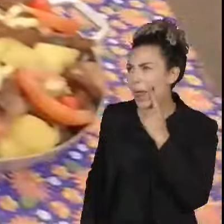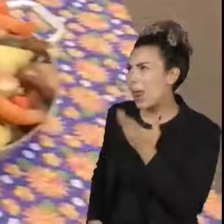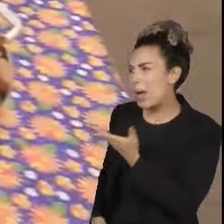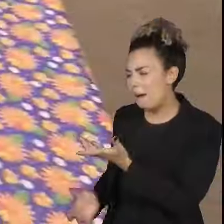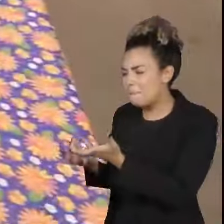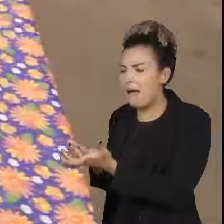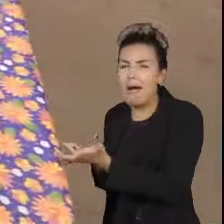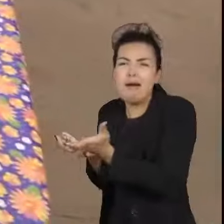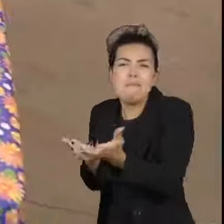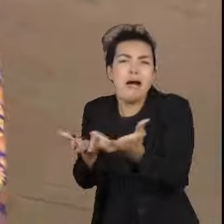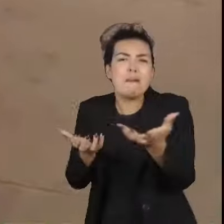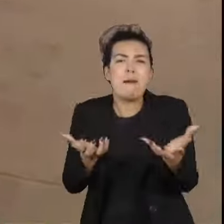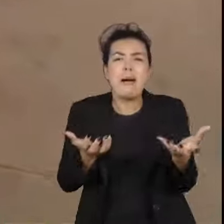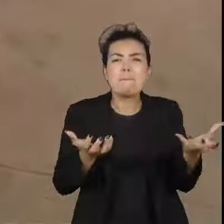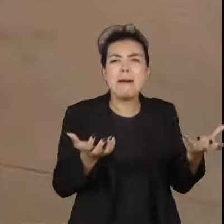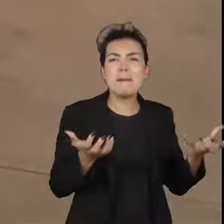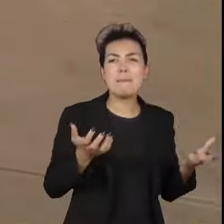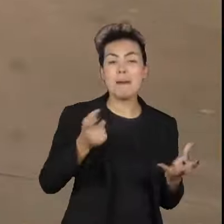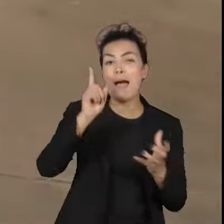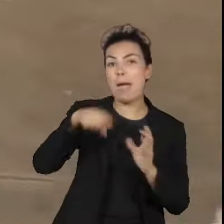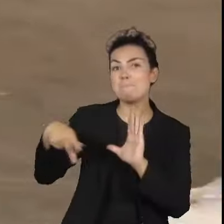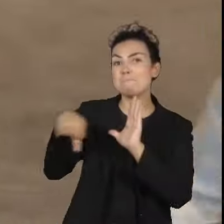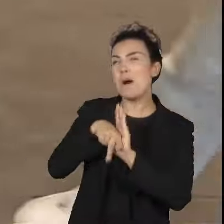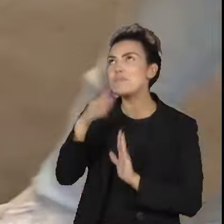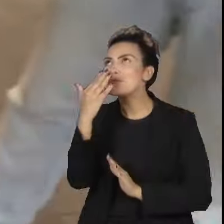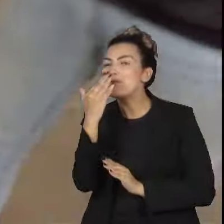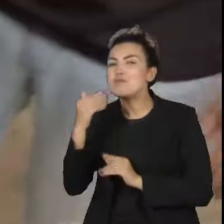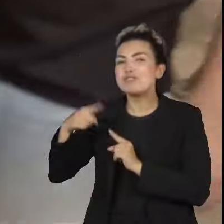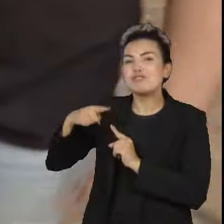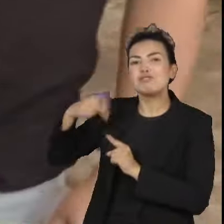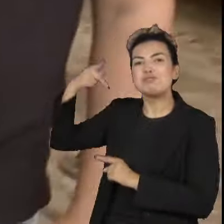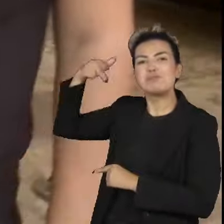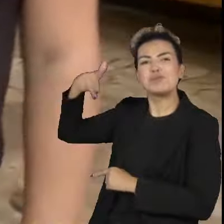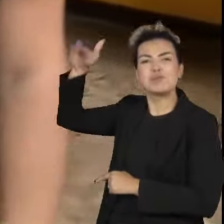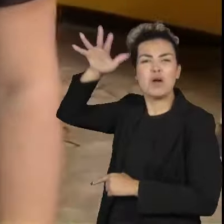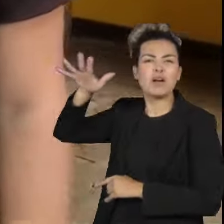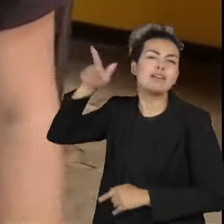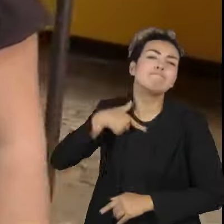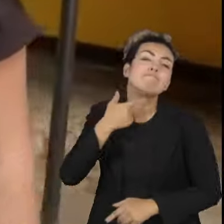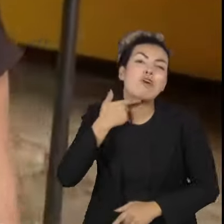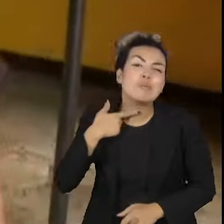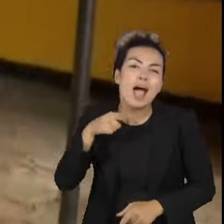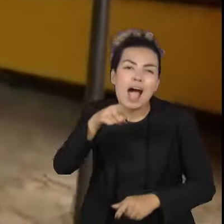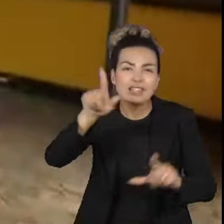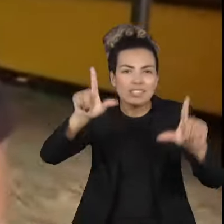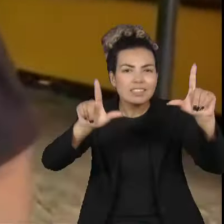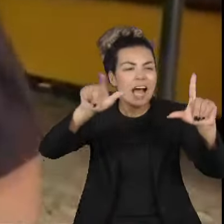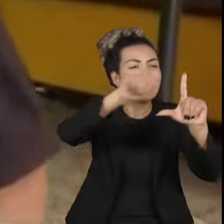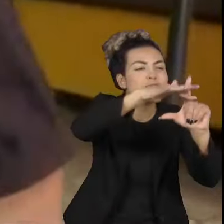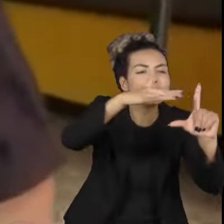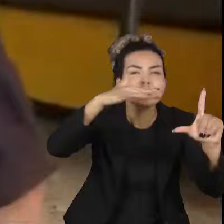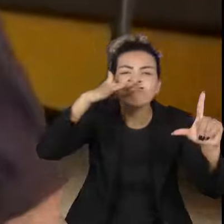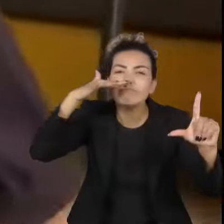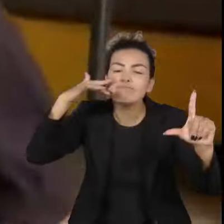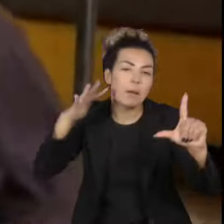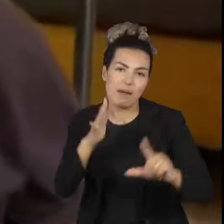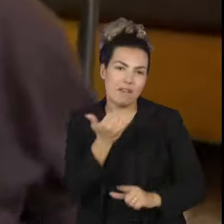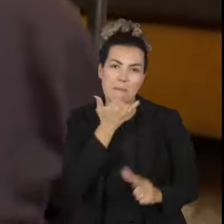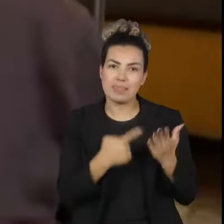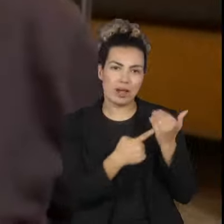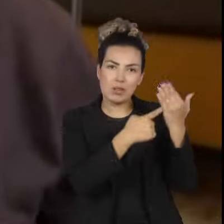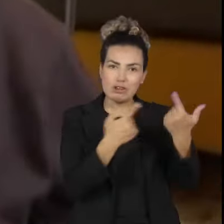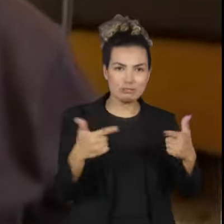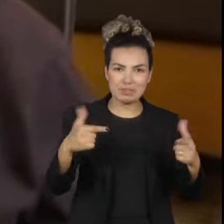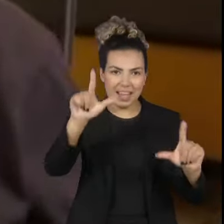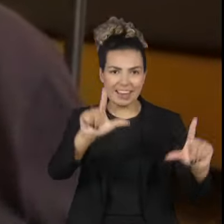que eles montaram aqui pra gente. Eu queria que vocês pudessem sentir o cheiro dessa mesa. Infelizmente, a gente ainda não tem esse recurso. O